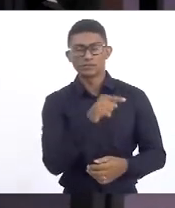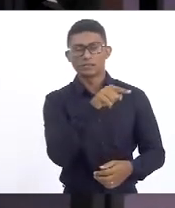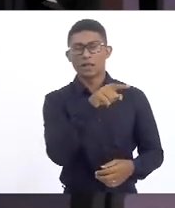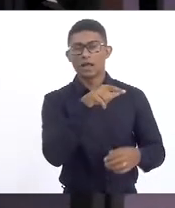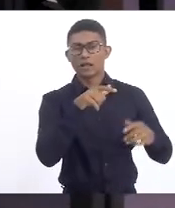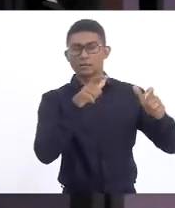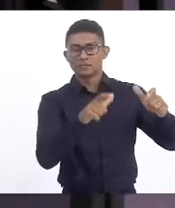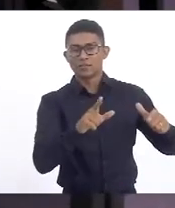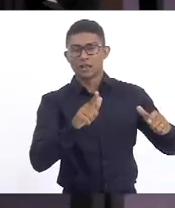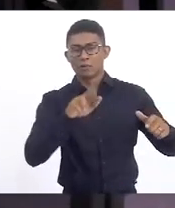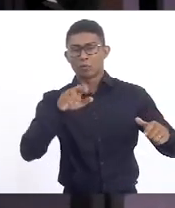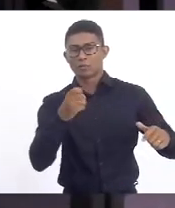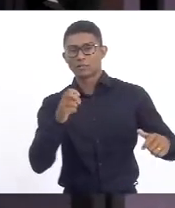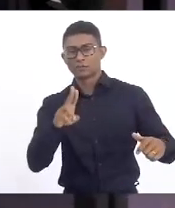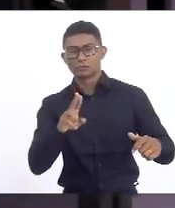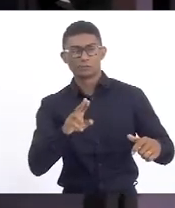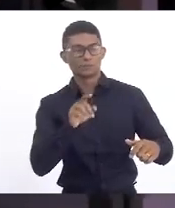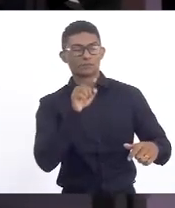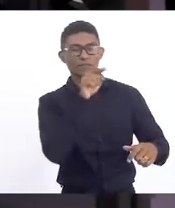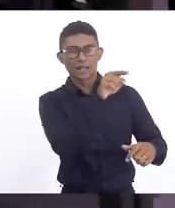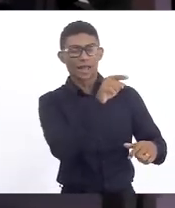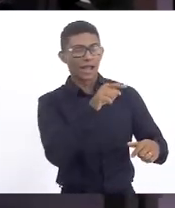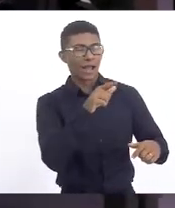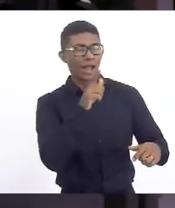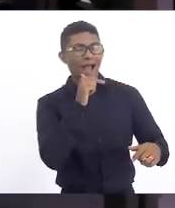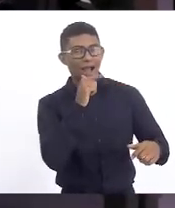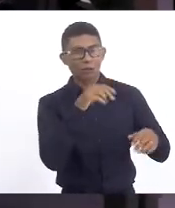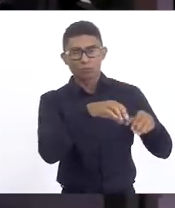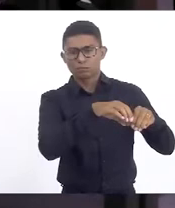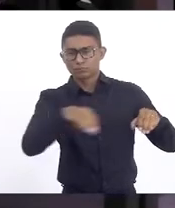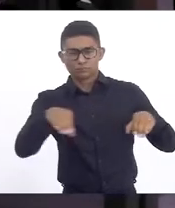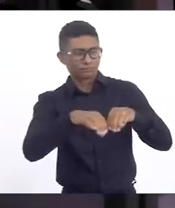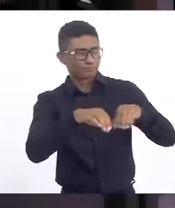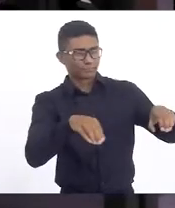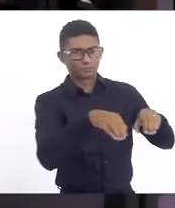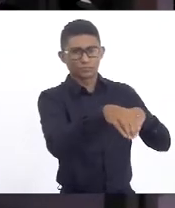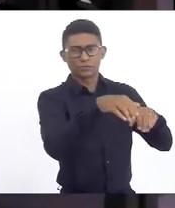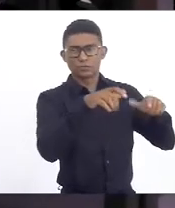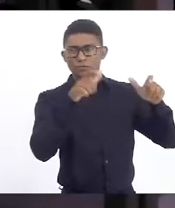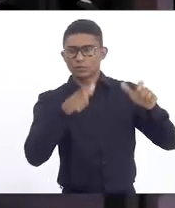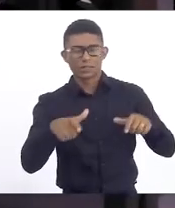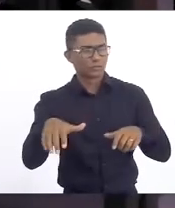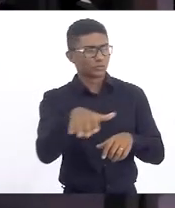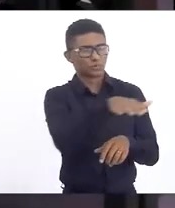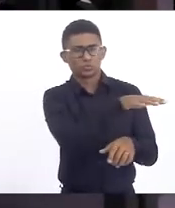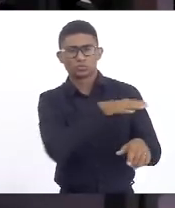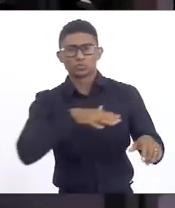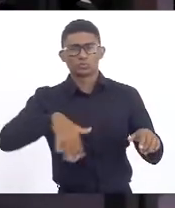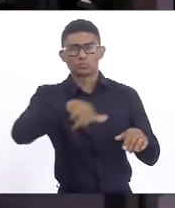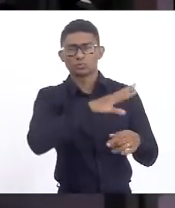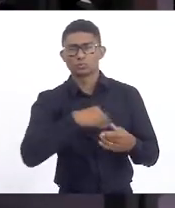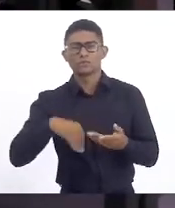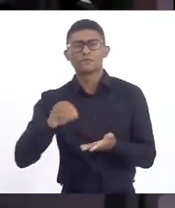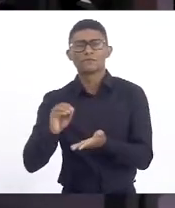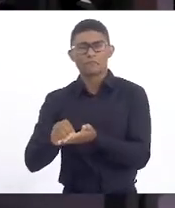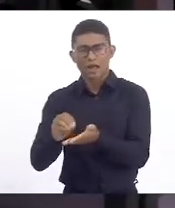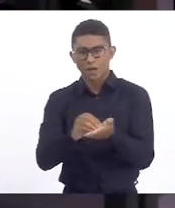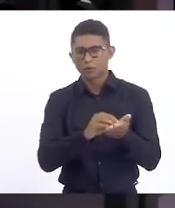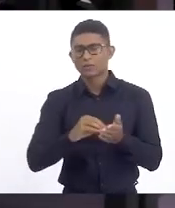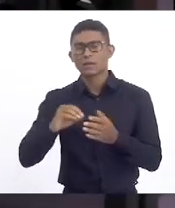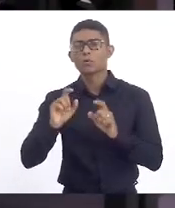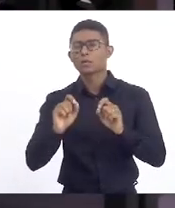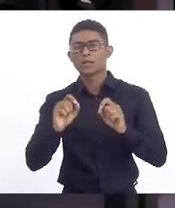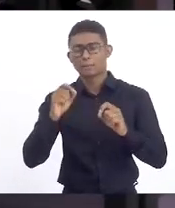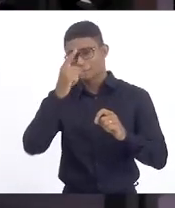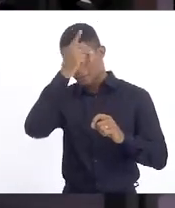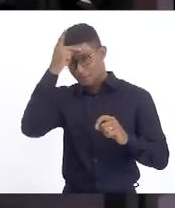no elevatório do Lameirão, vai faltar água na Baixada, na periferia da Baixada, na Zona Oeste, nos bairros mais populares. E nós temos que definir